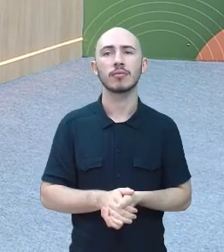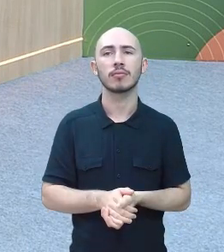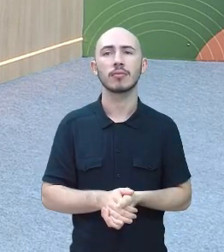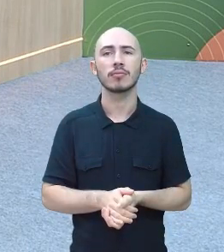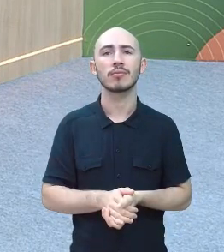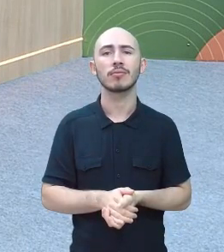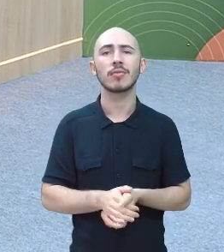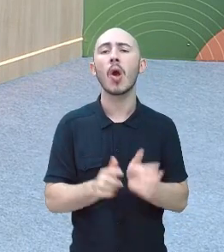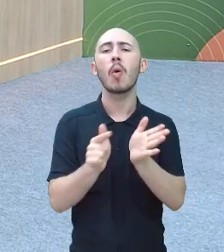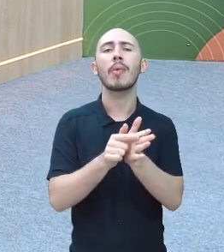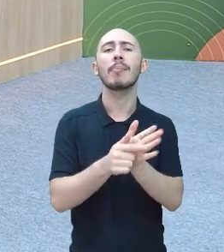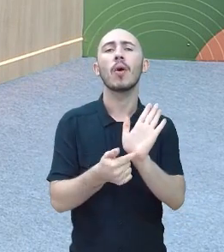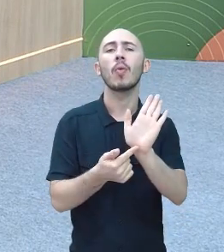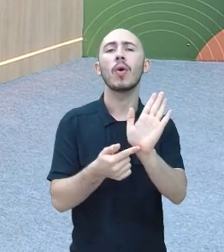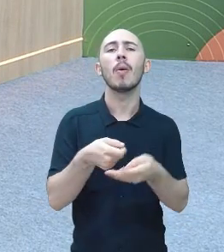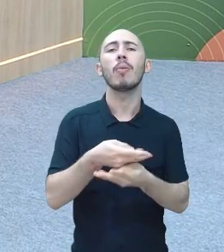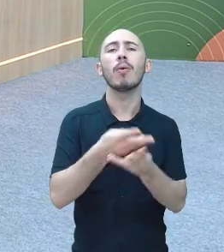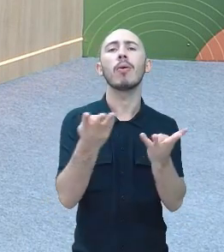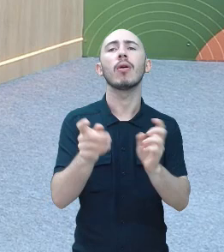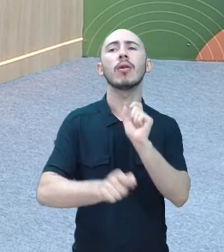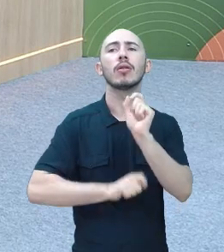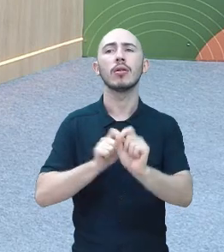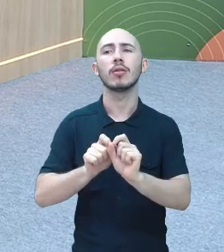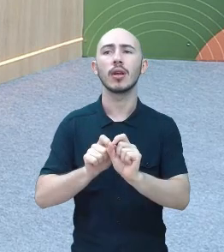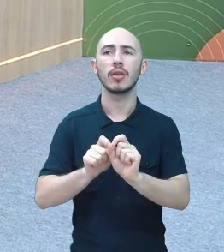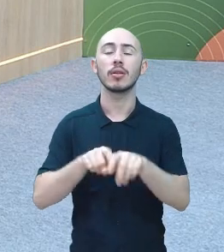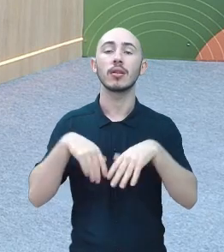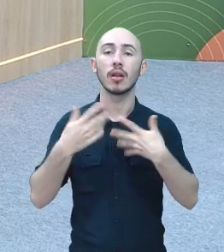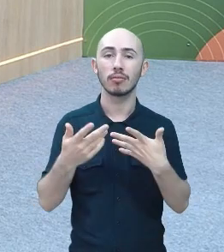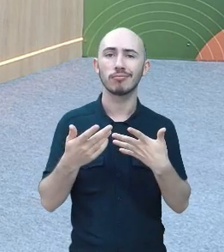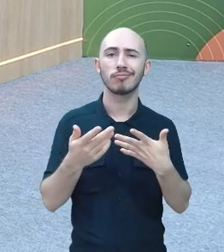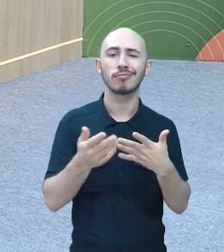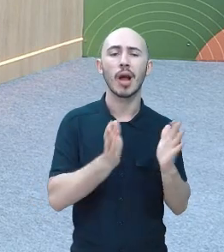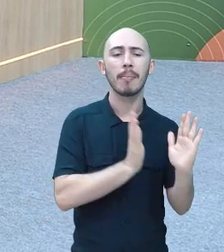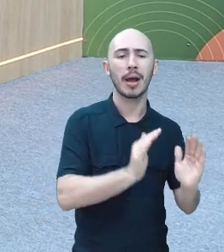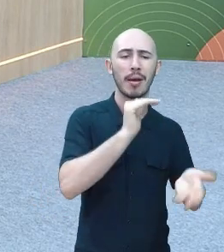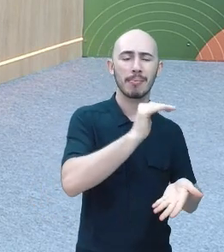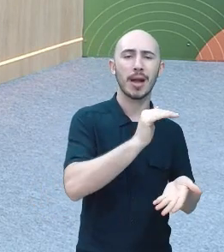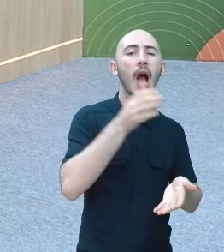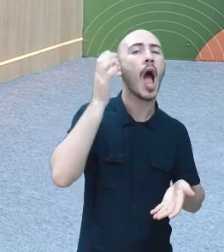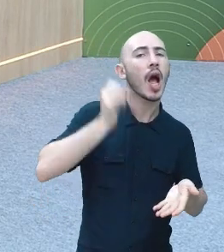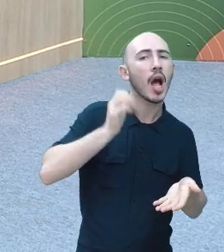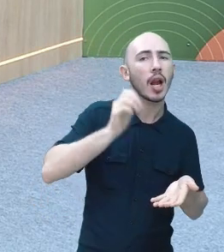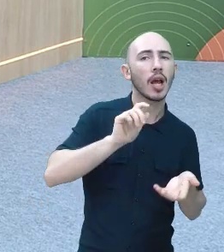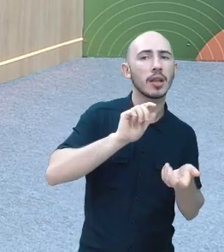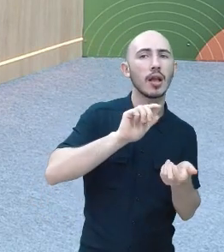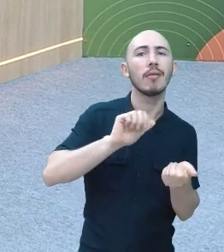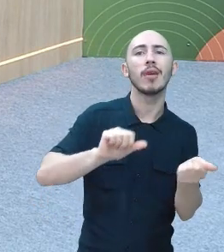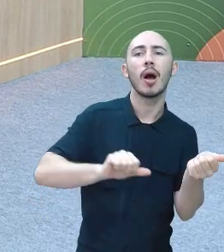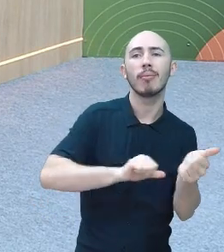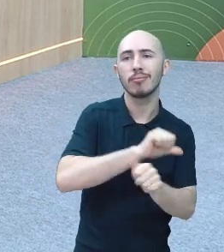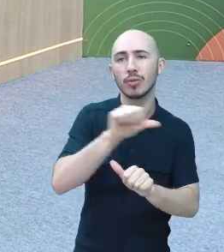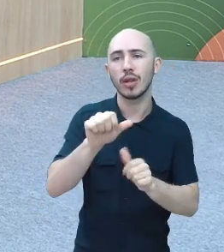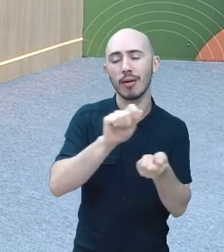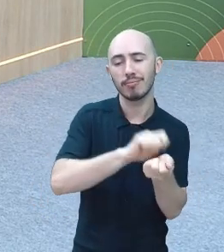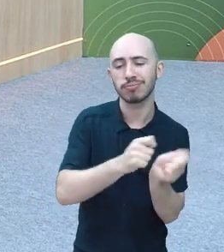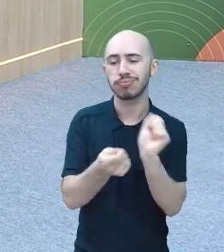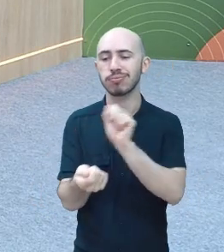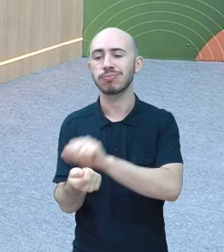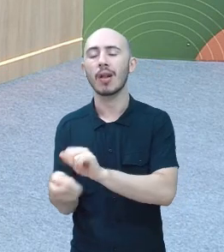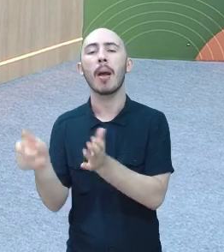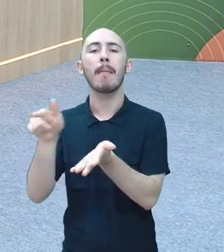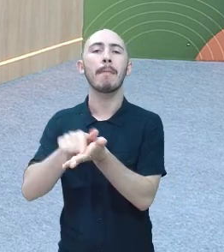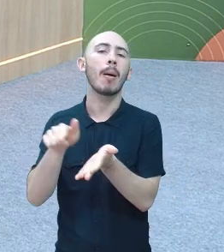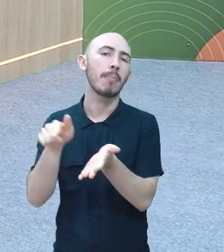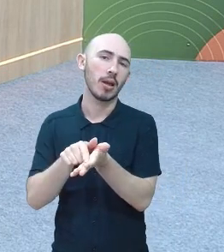o passo a passo para transformar embalagens de leite longa-vida em papel. Então, a gente percebe que nem tudo